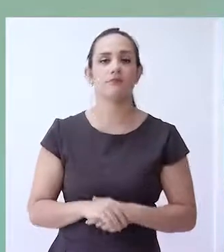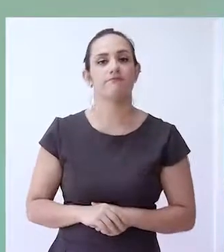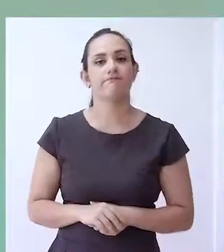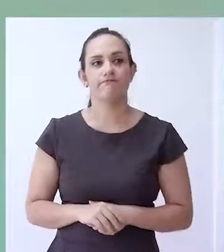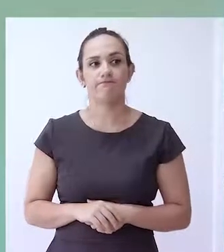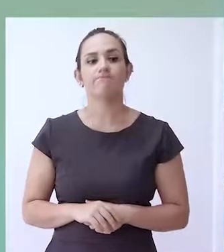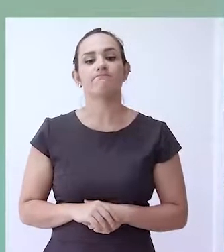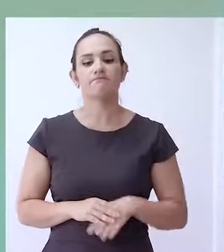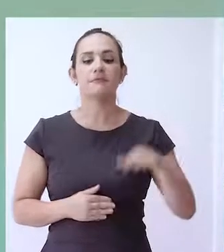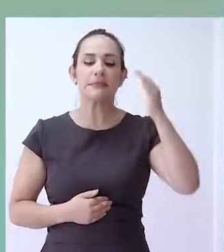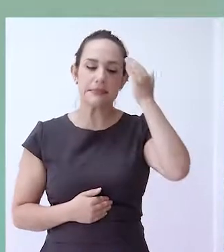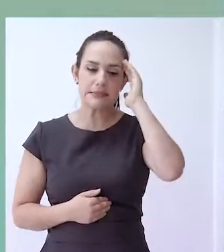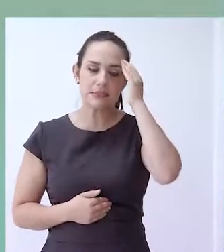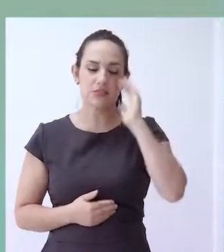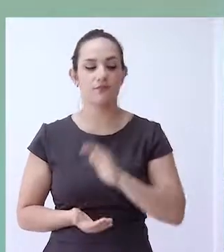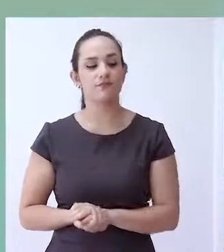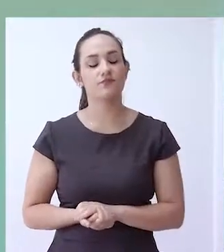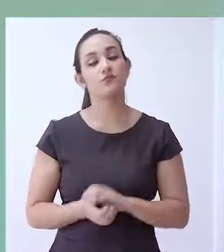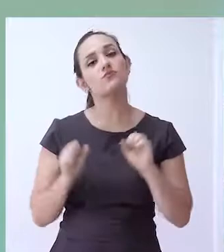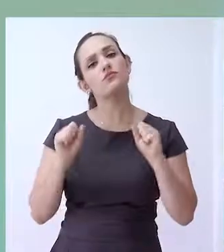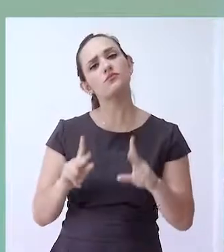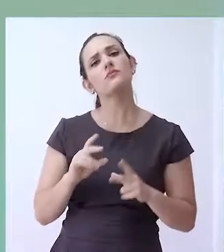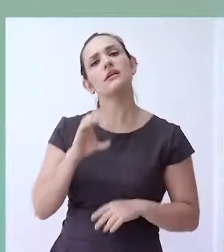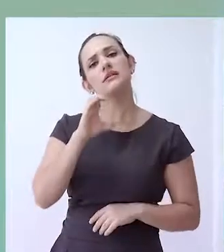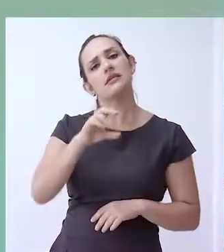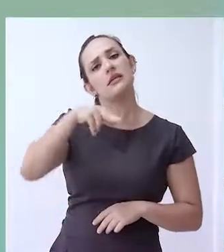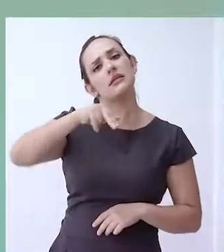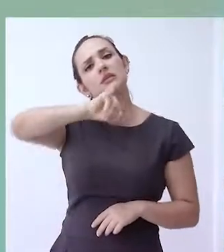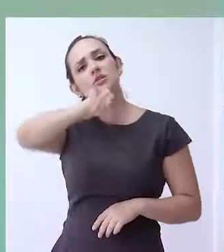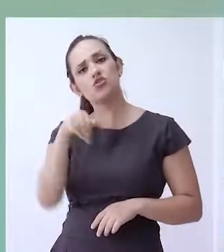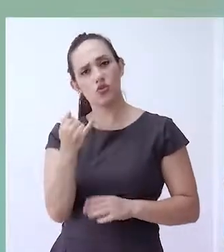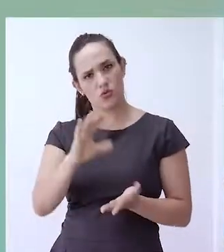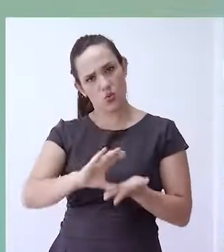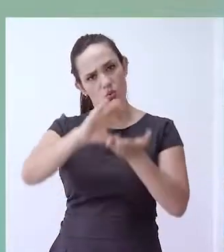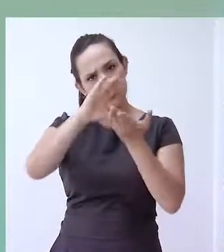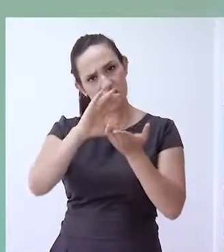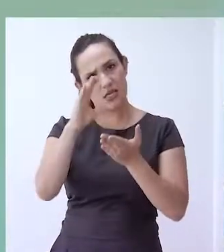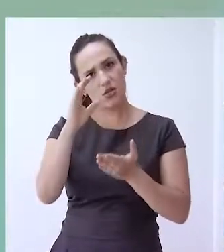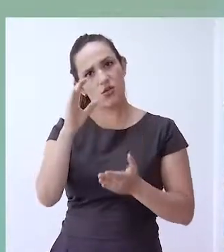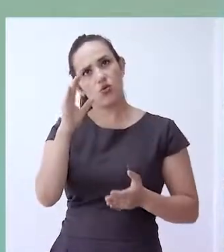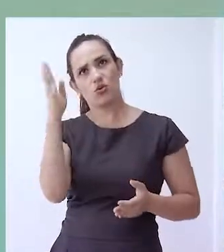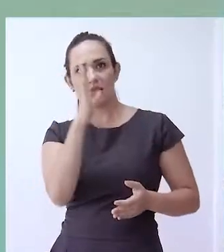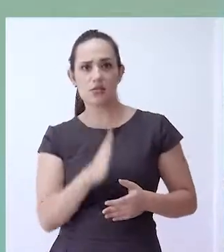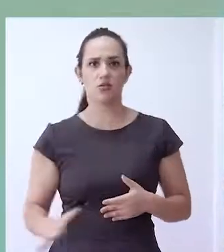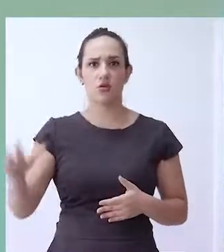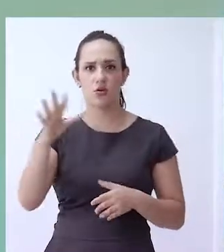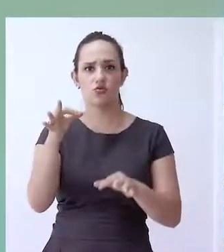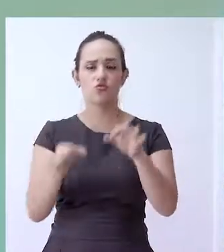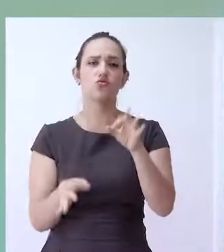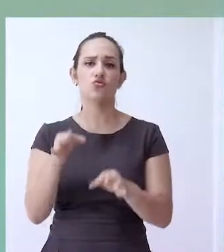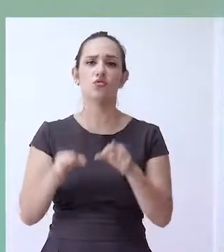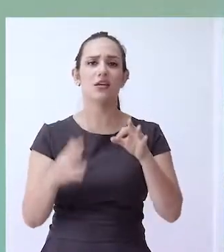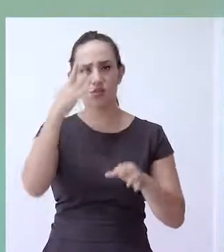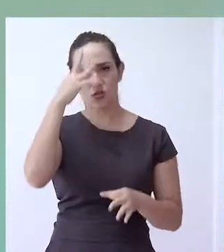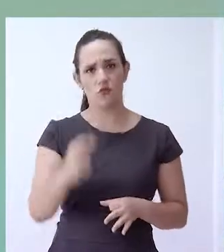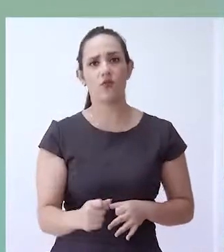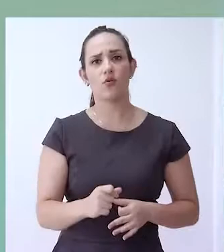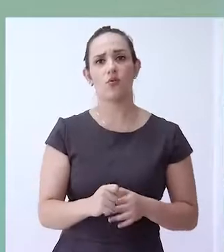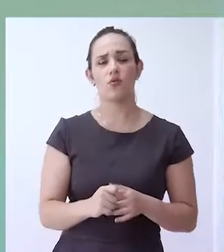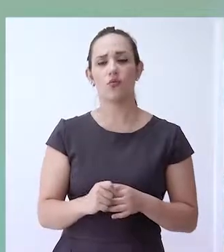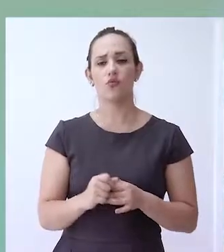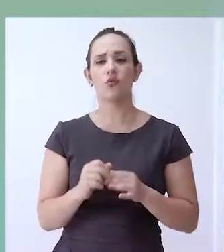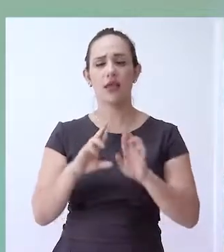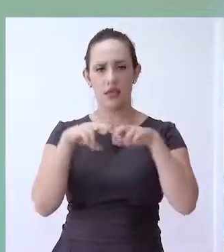minimizado. Entendi. O CNJ, ele decidiu, né, que as audiências de custódia